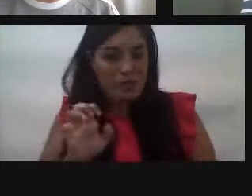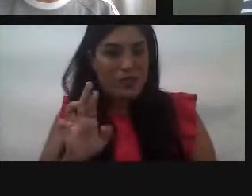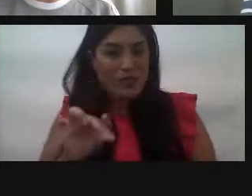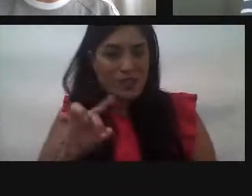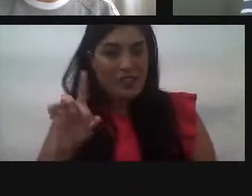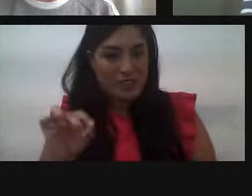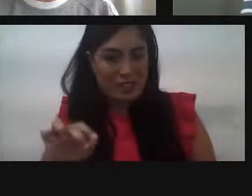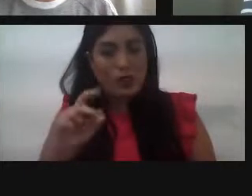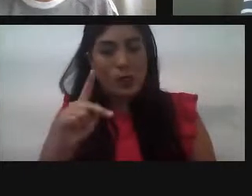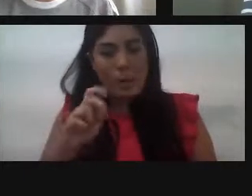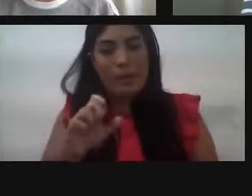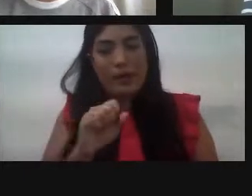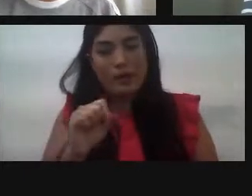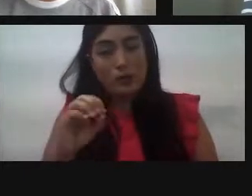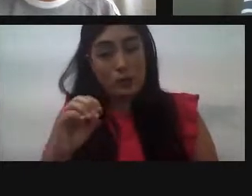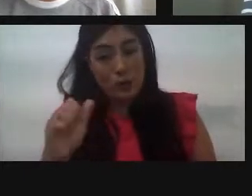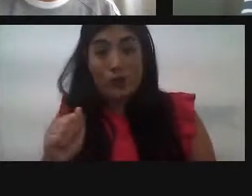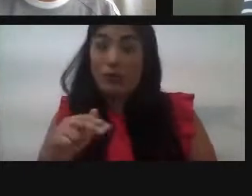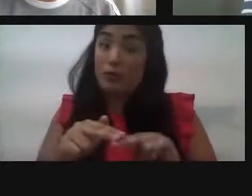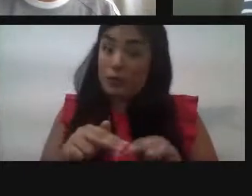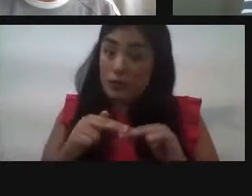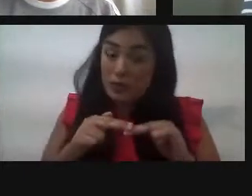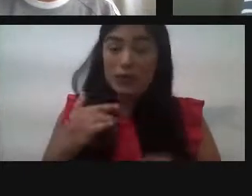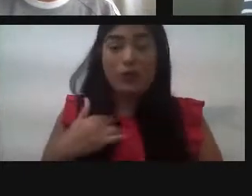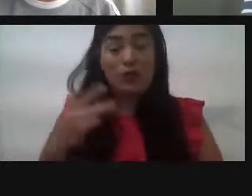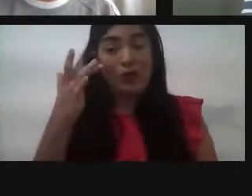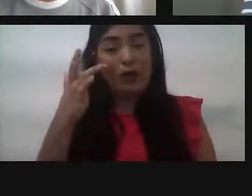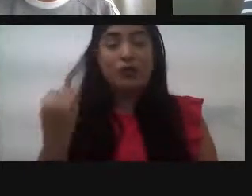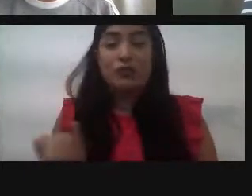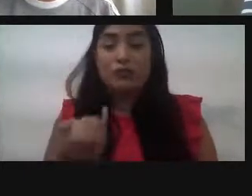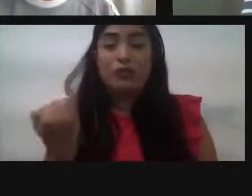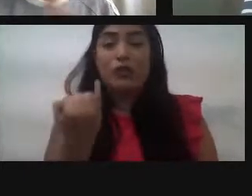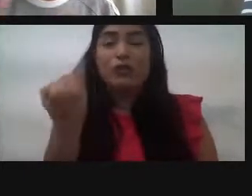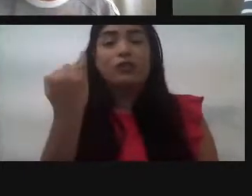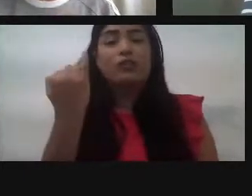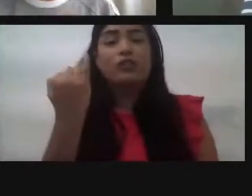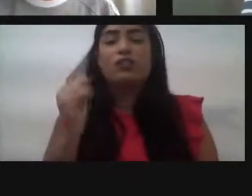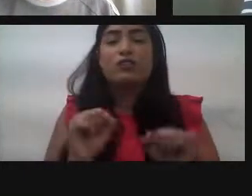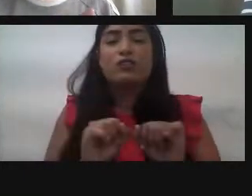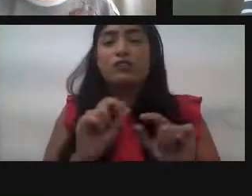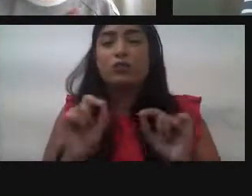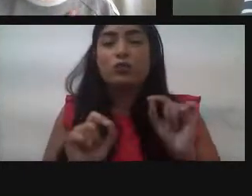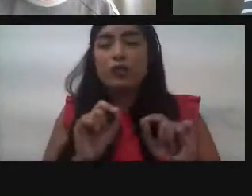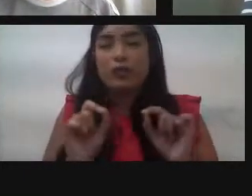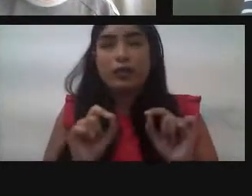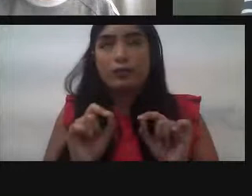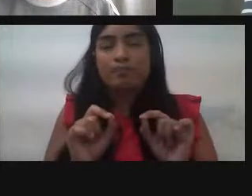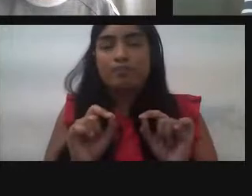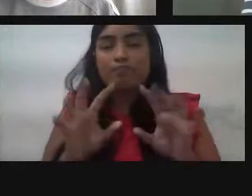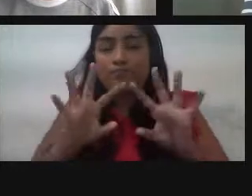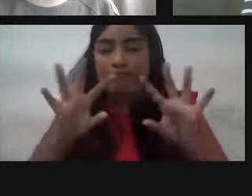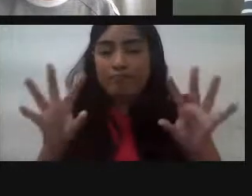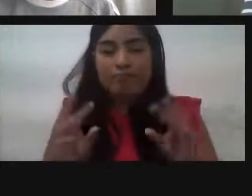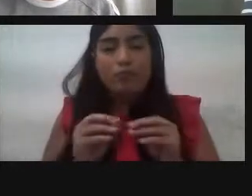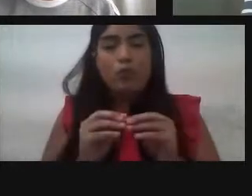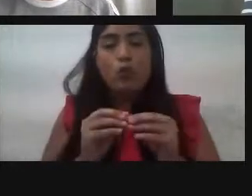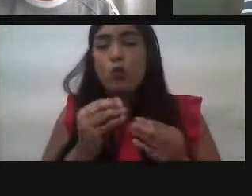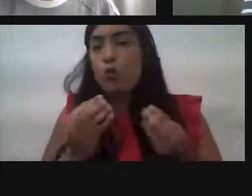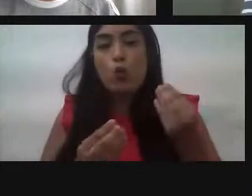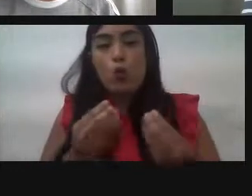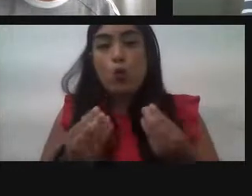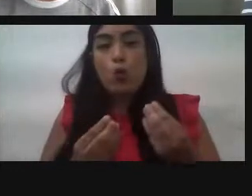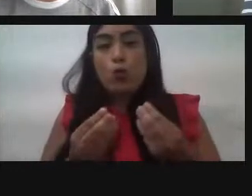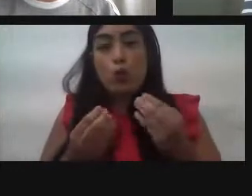seria importante, talvez, fazer uma pequena anamnese de como o livro do